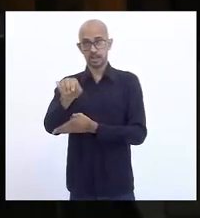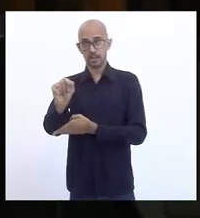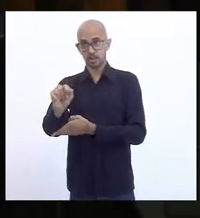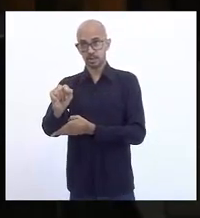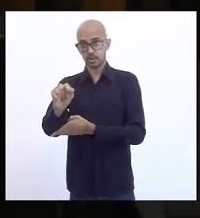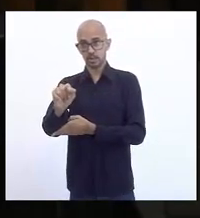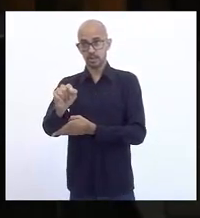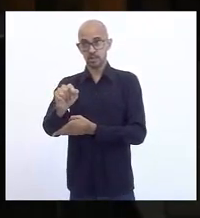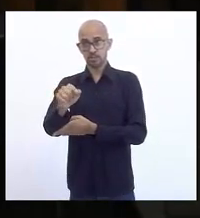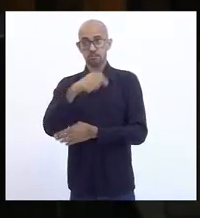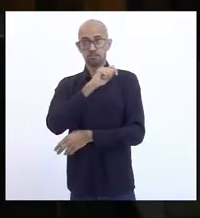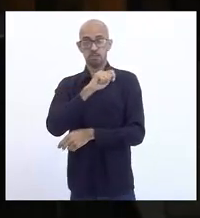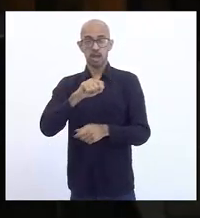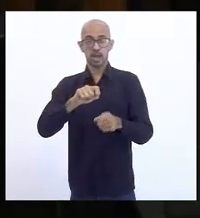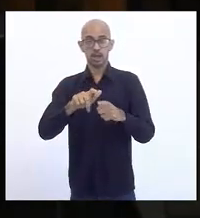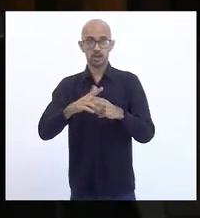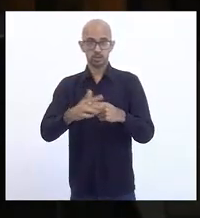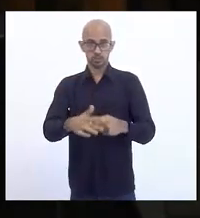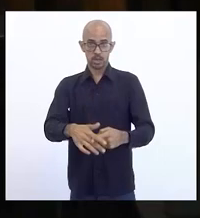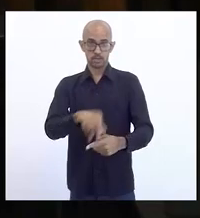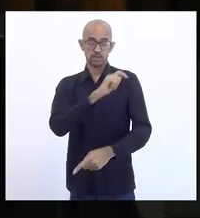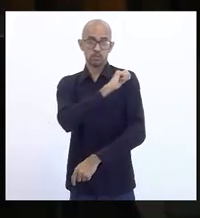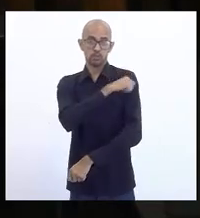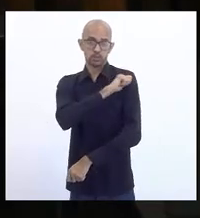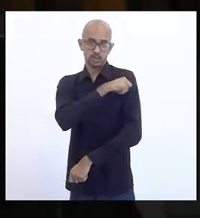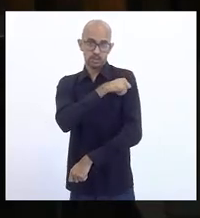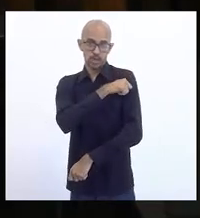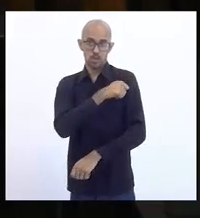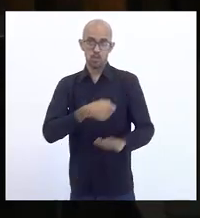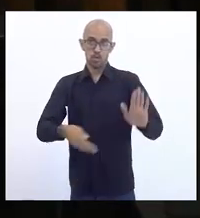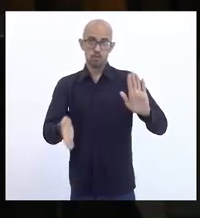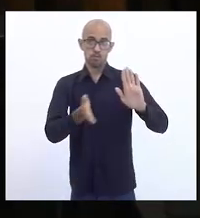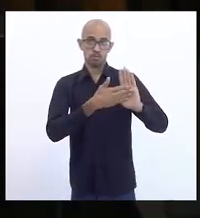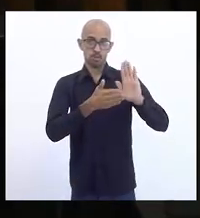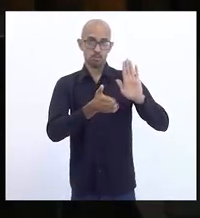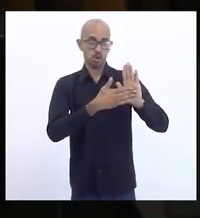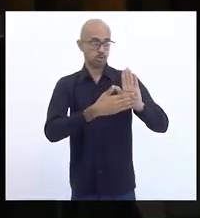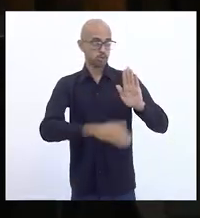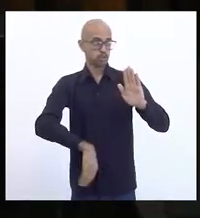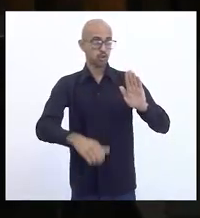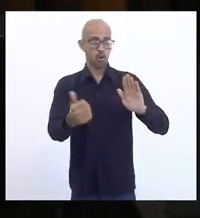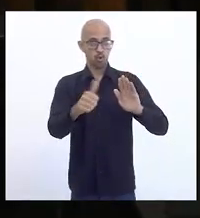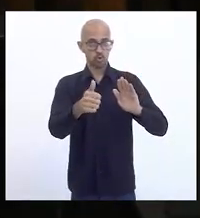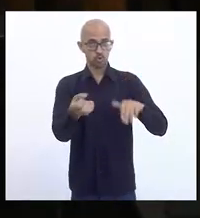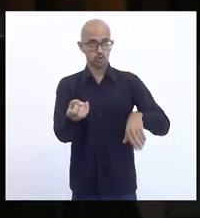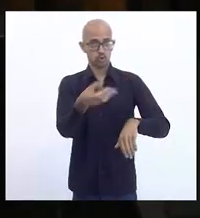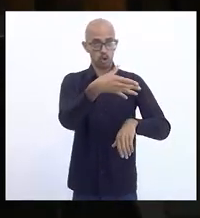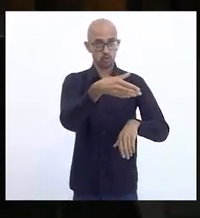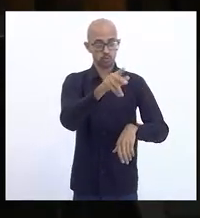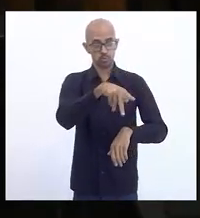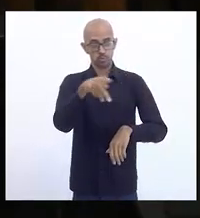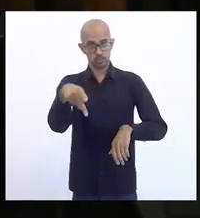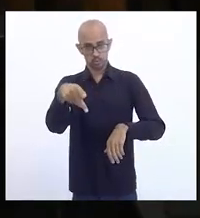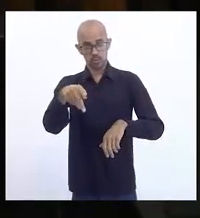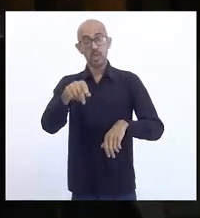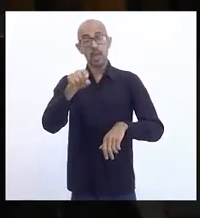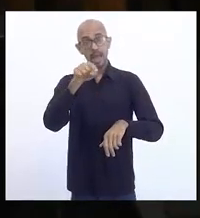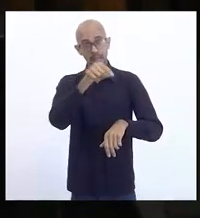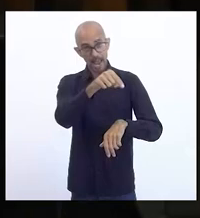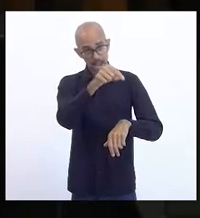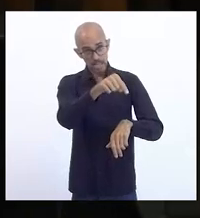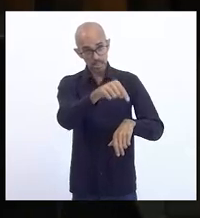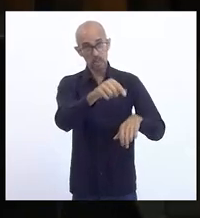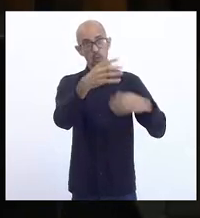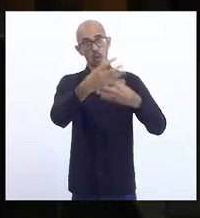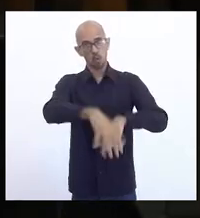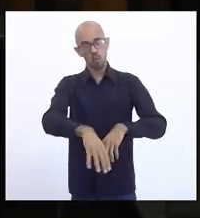de recuperação fiscal, com a previsão de 11 novos docentes, esse concurso